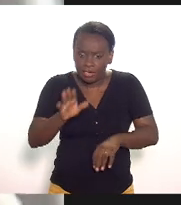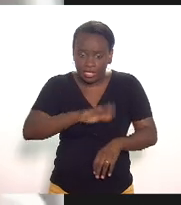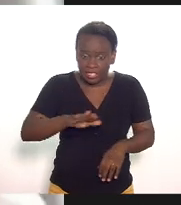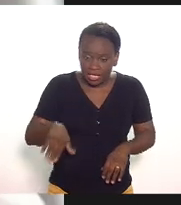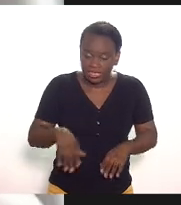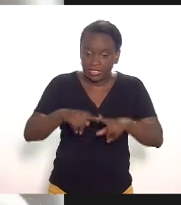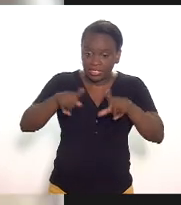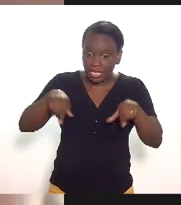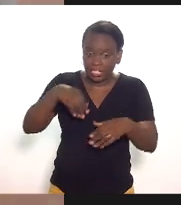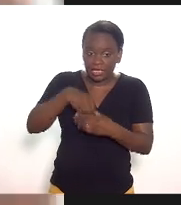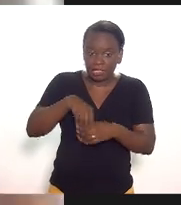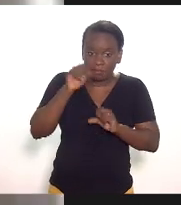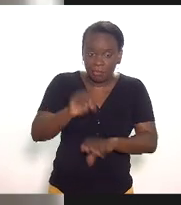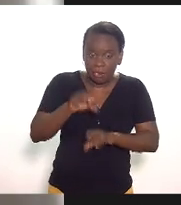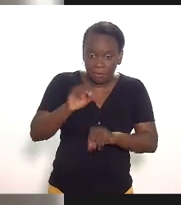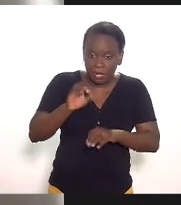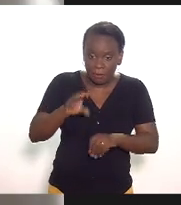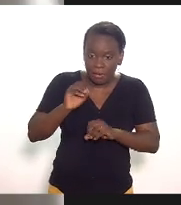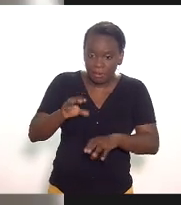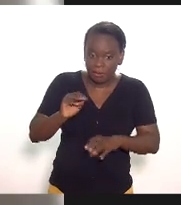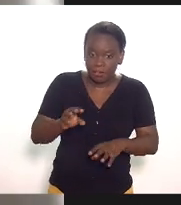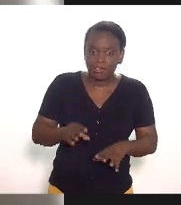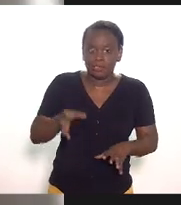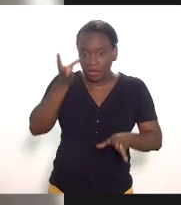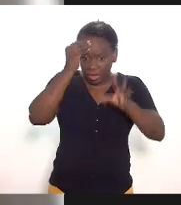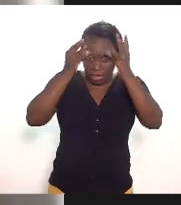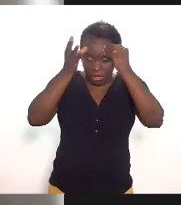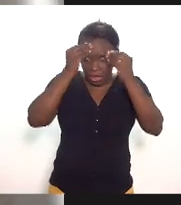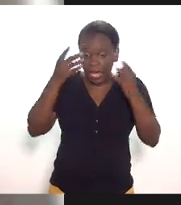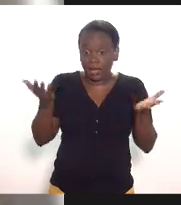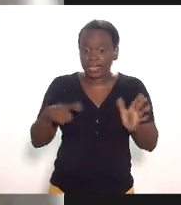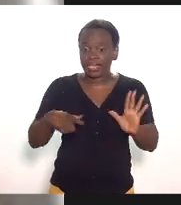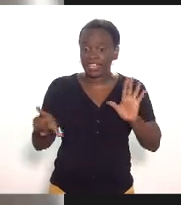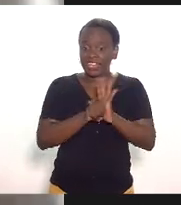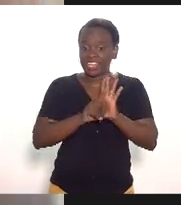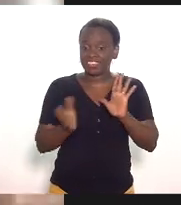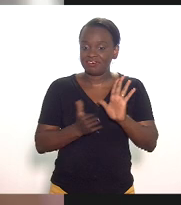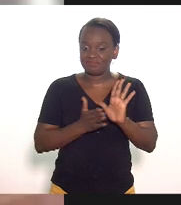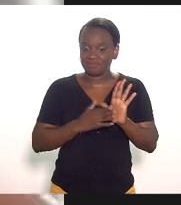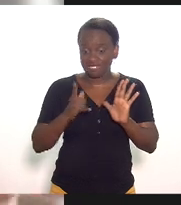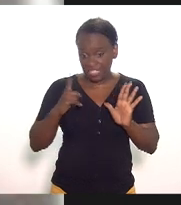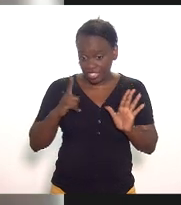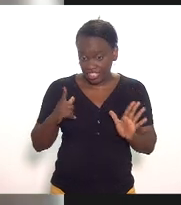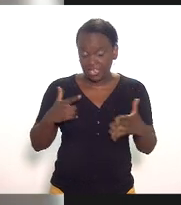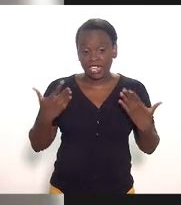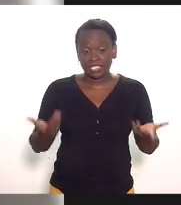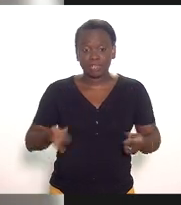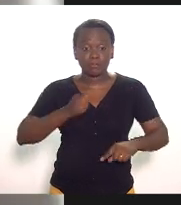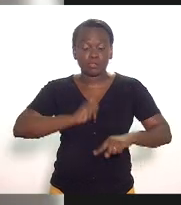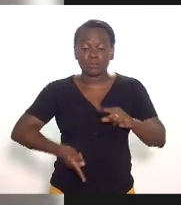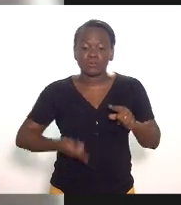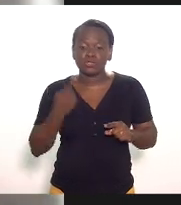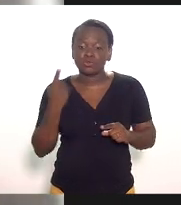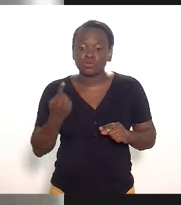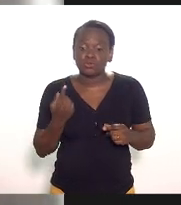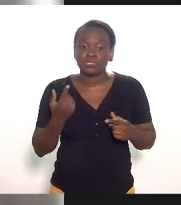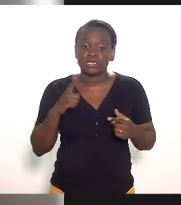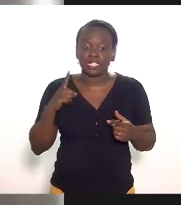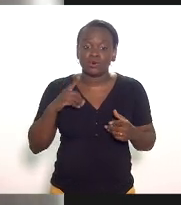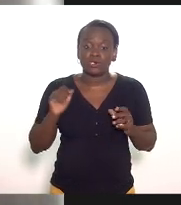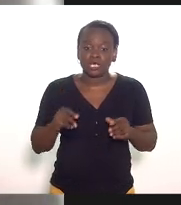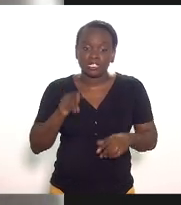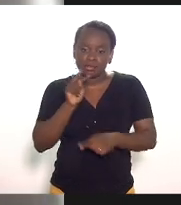dentro de sala de aula e agora amparado no manto de uma lei estadual que impede, inclusive, a única ferramenta que temos